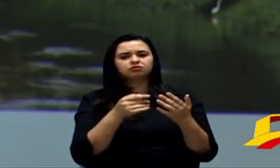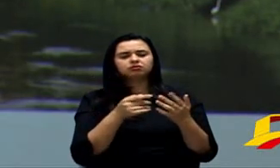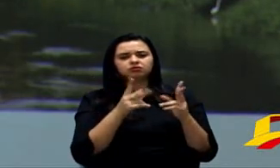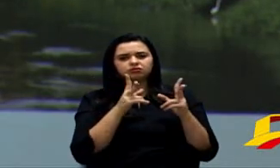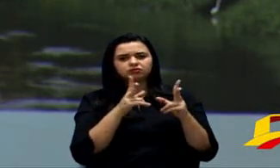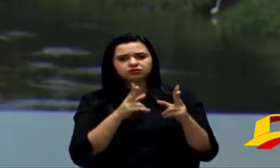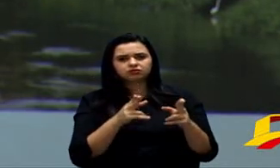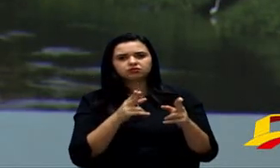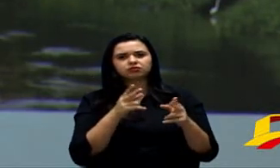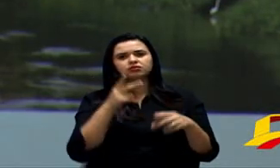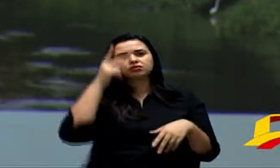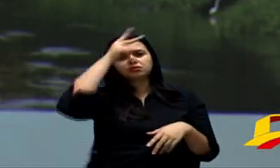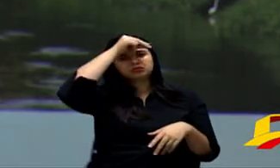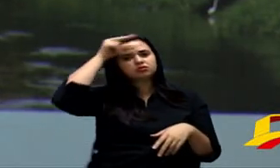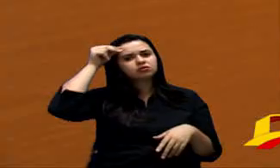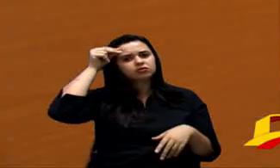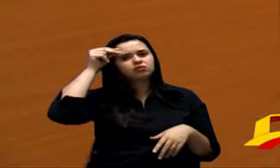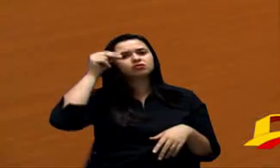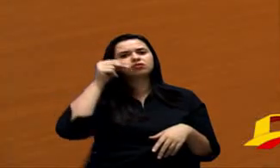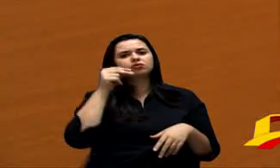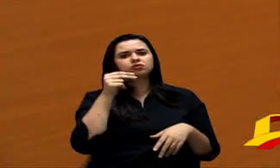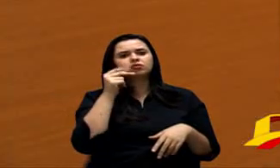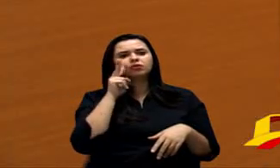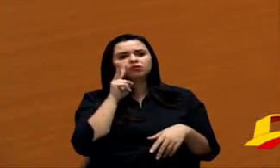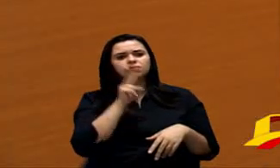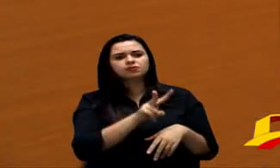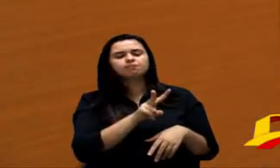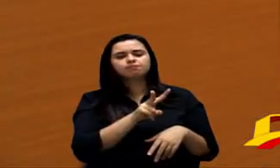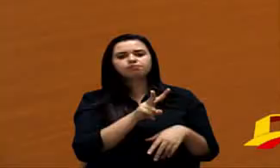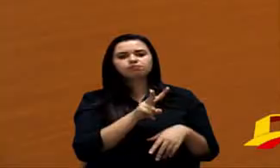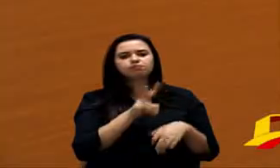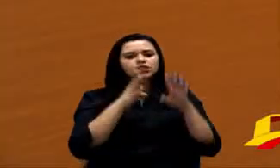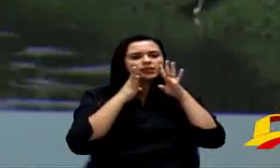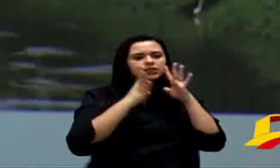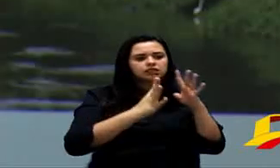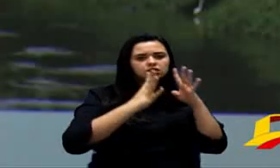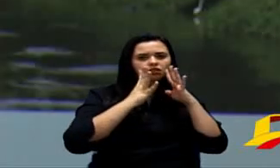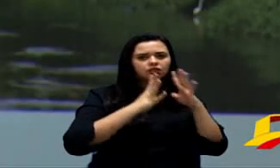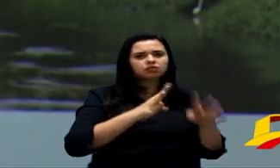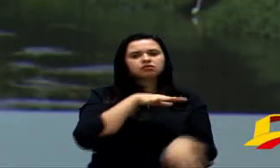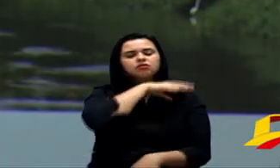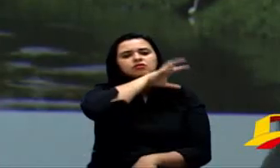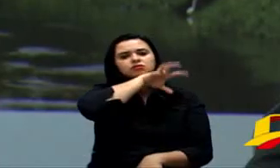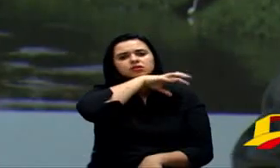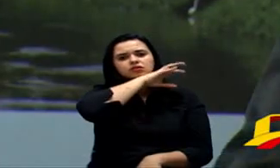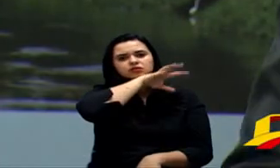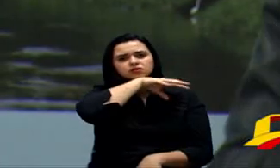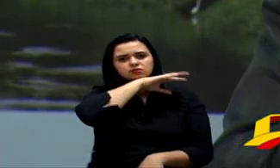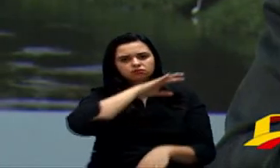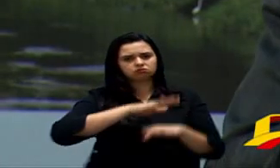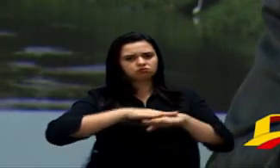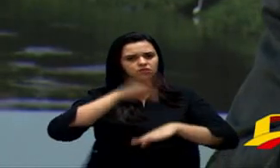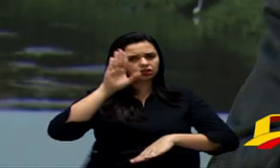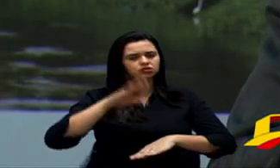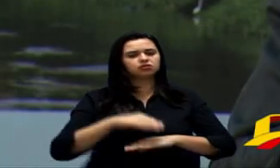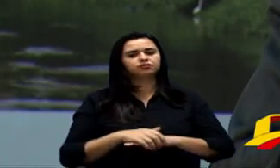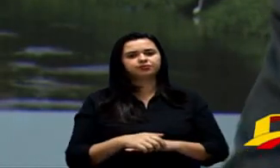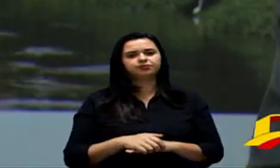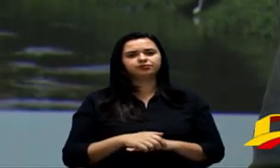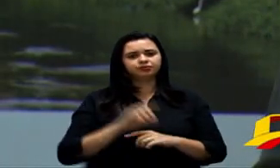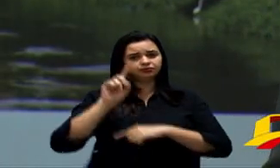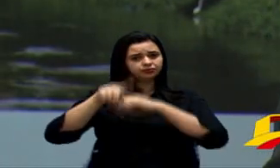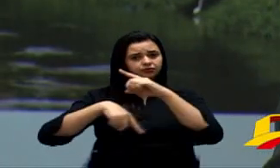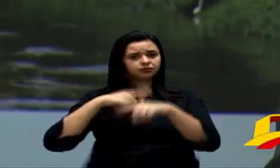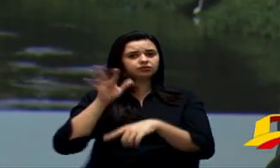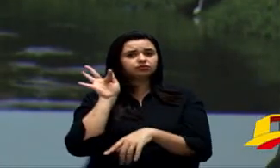secretário, comece a ver mais pelos animais, comece a ter mais olhos pelos animais. E que em breve a gente tenha aqui a unidade do